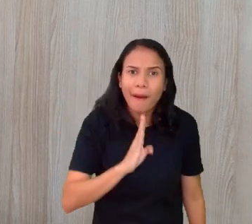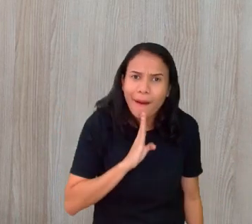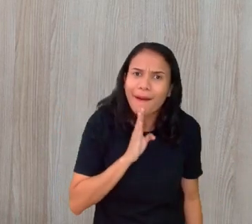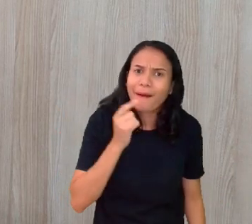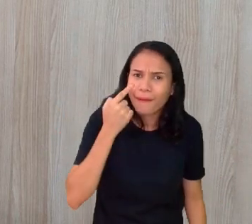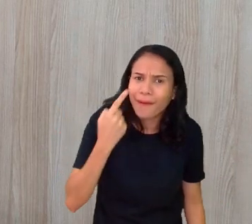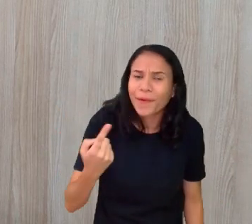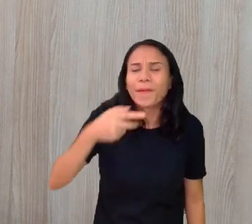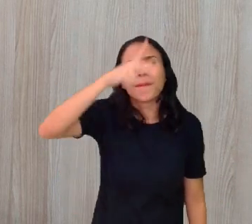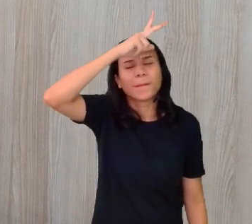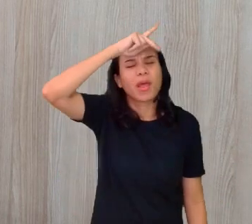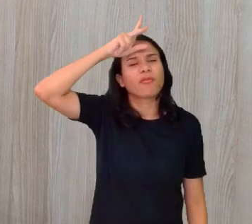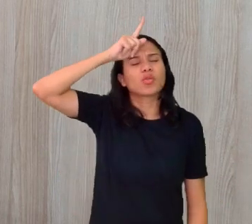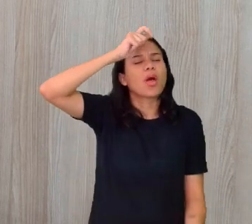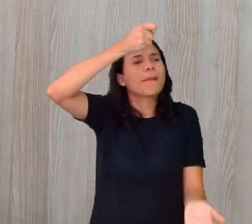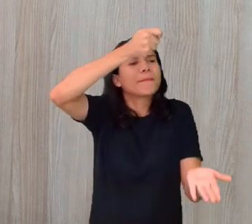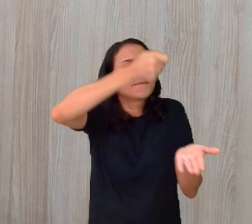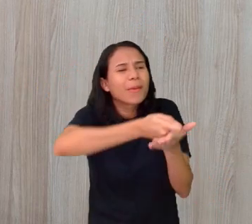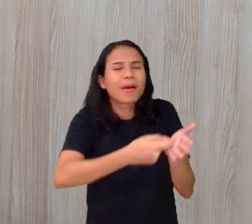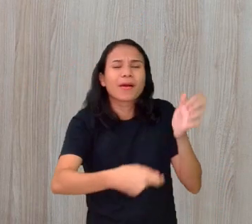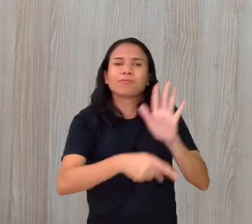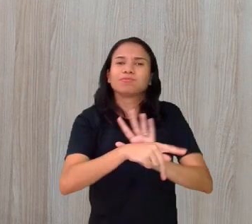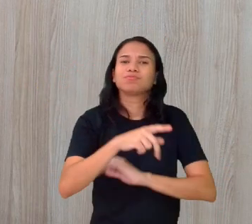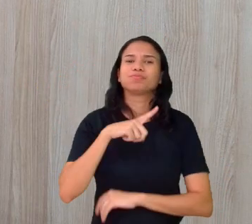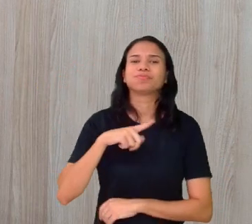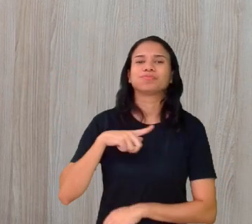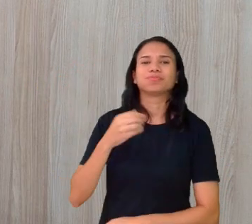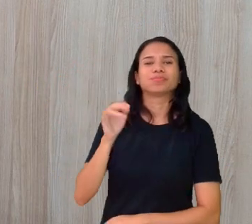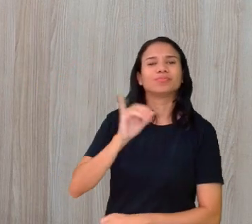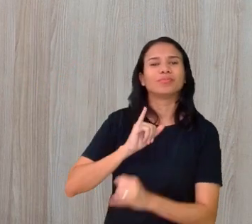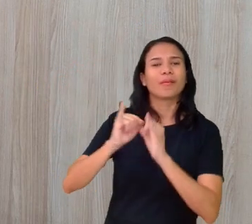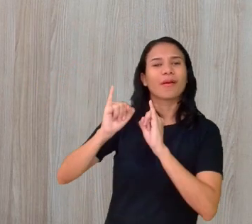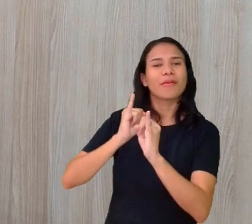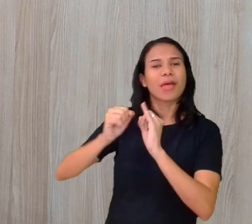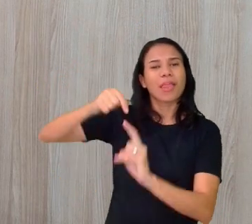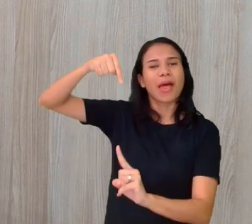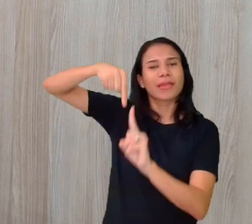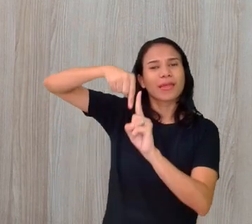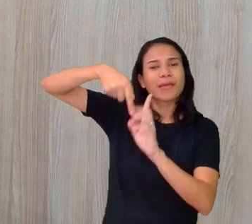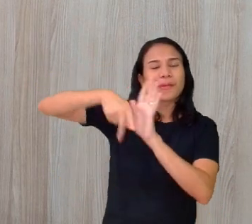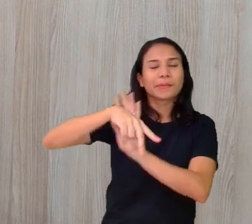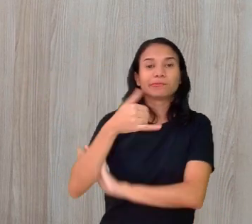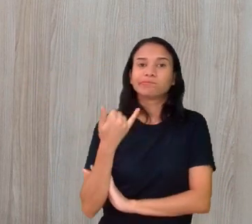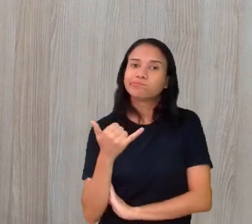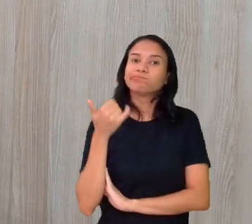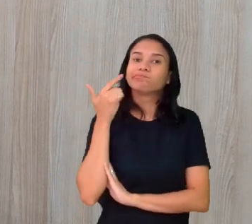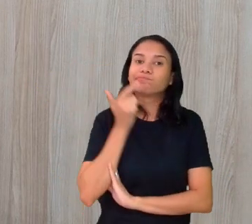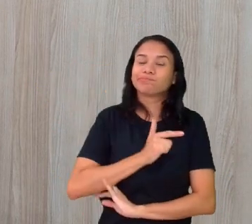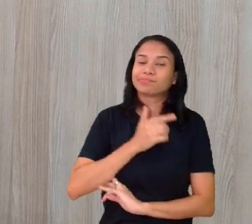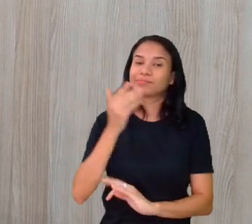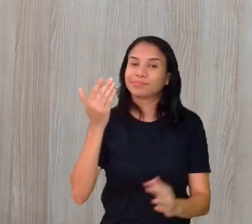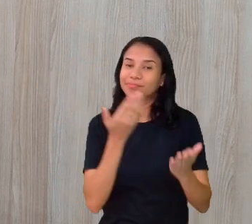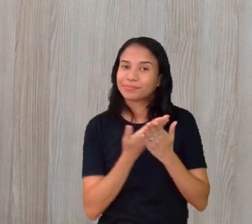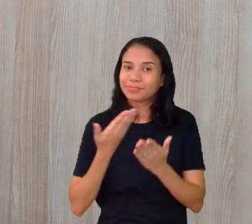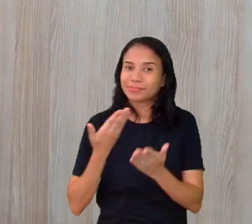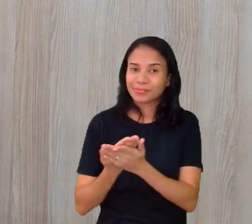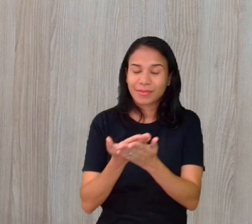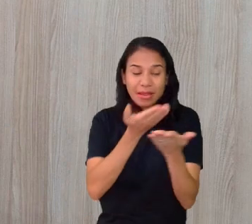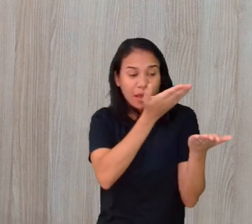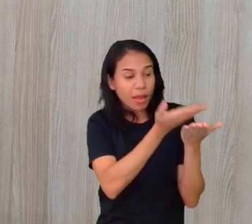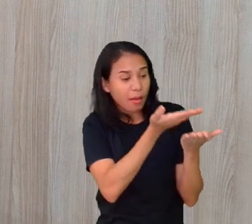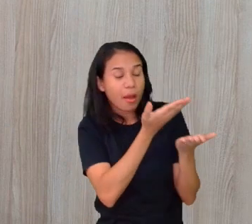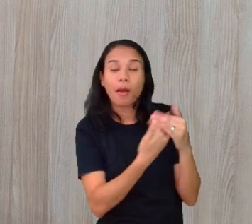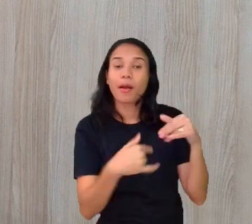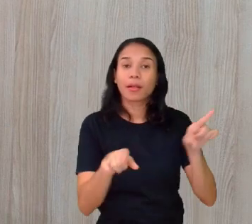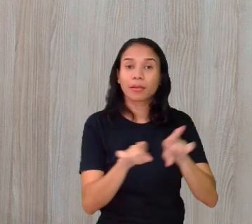você não vai pagar do seu pacote de dados do celular para assistir às aulas. E essas aulas